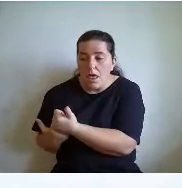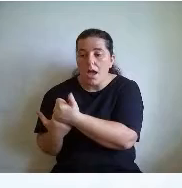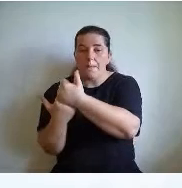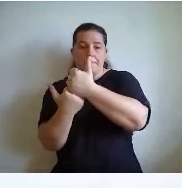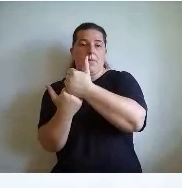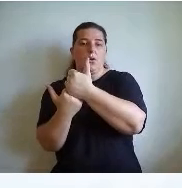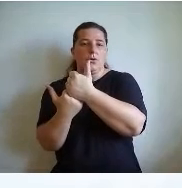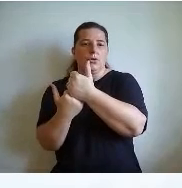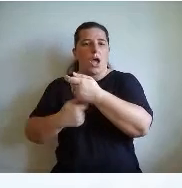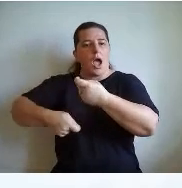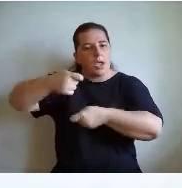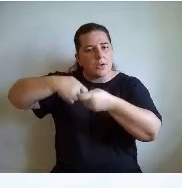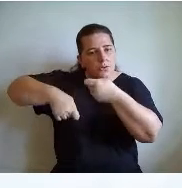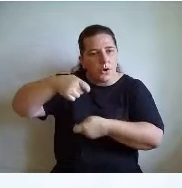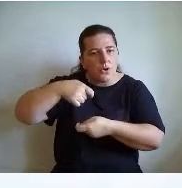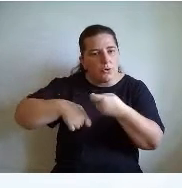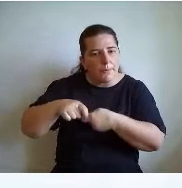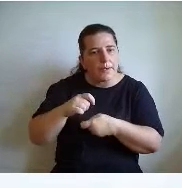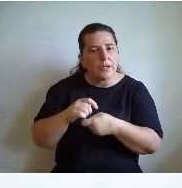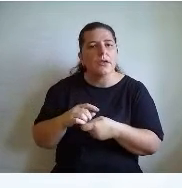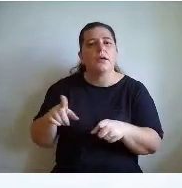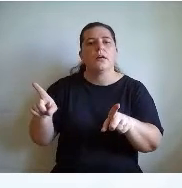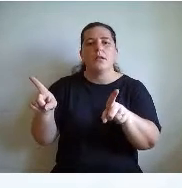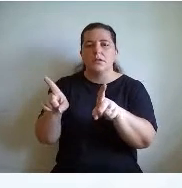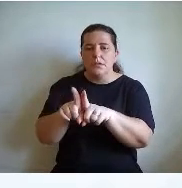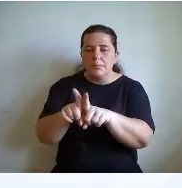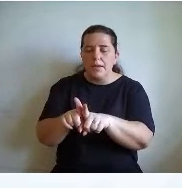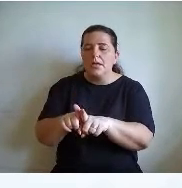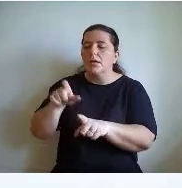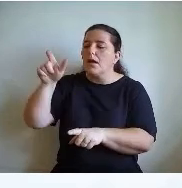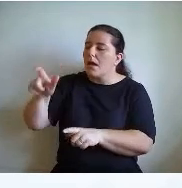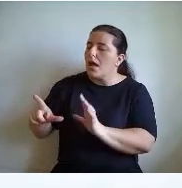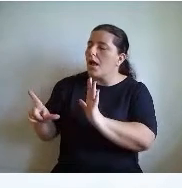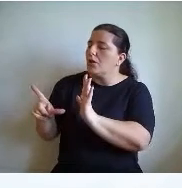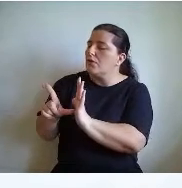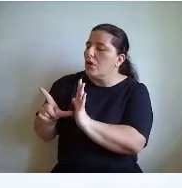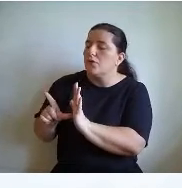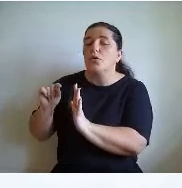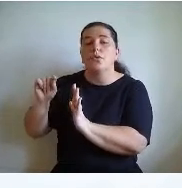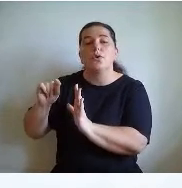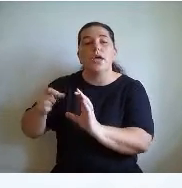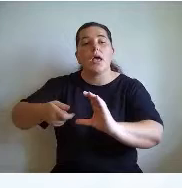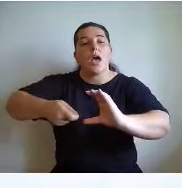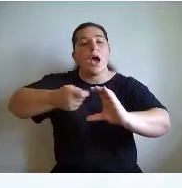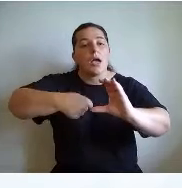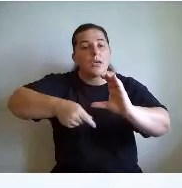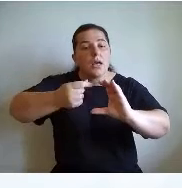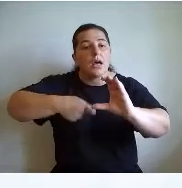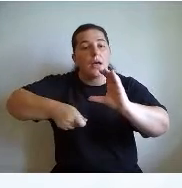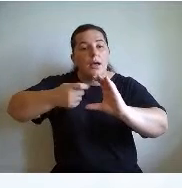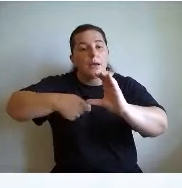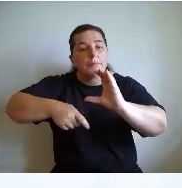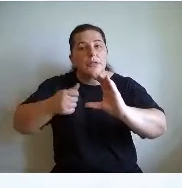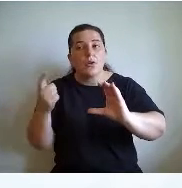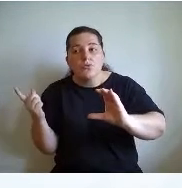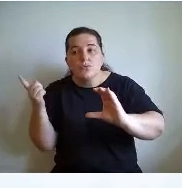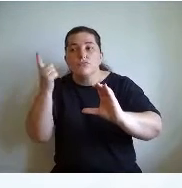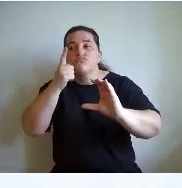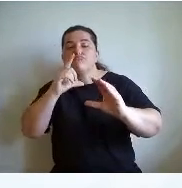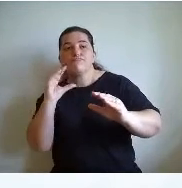Cadê aquela que faz com que também o capital cumpra com uma parte também